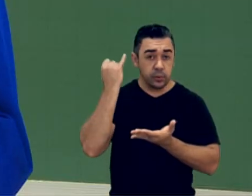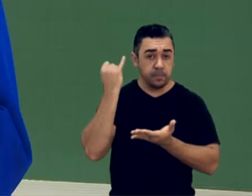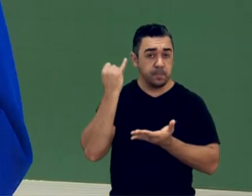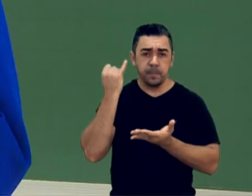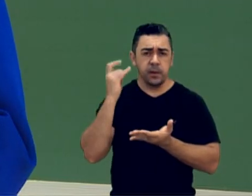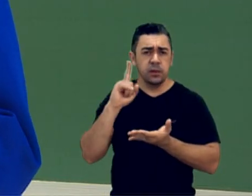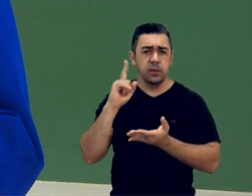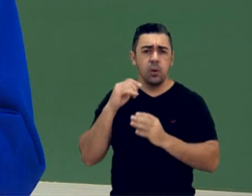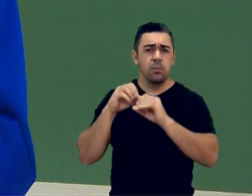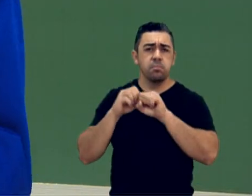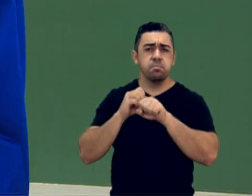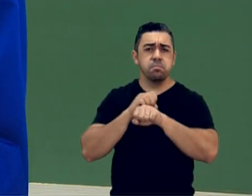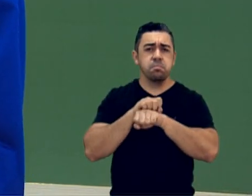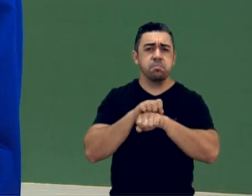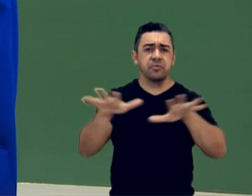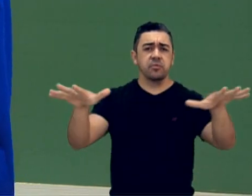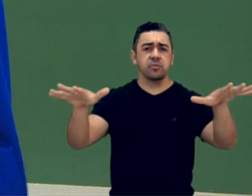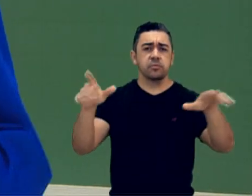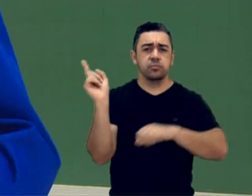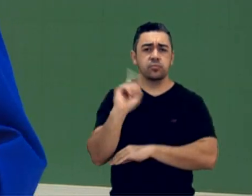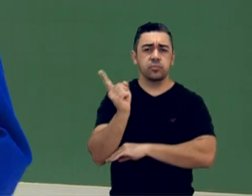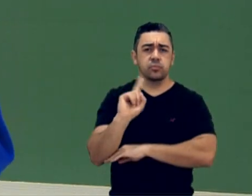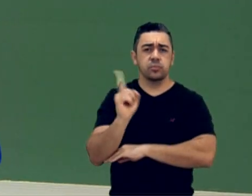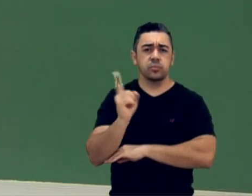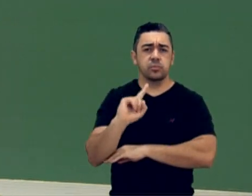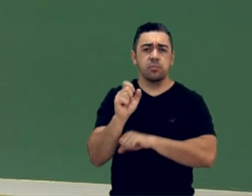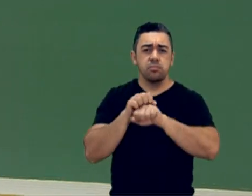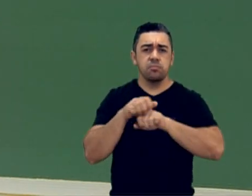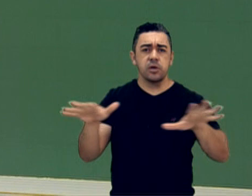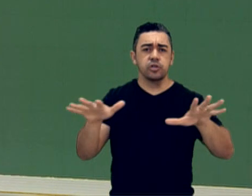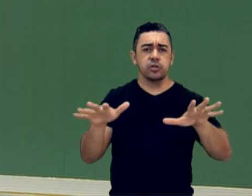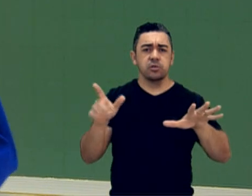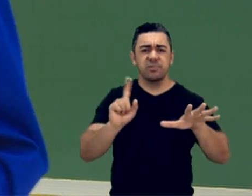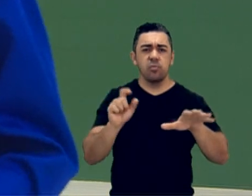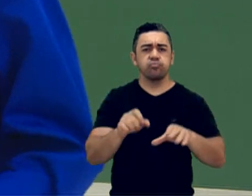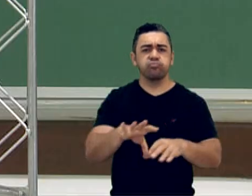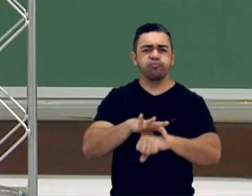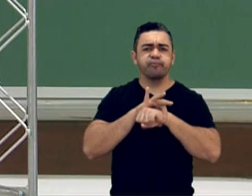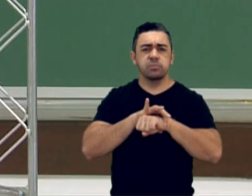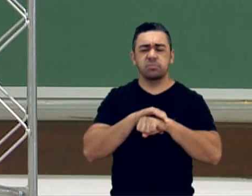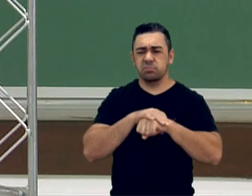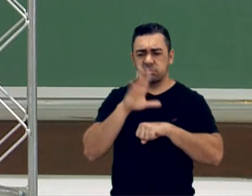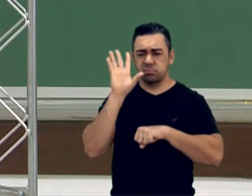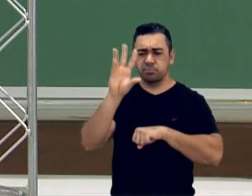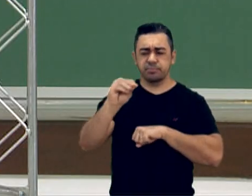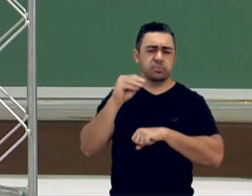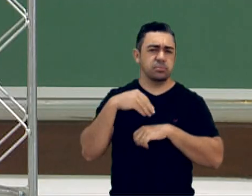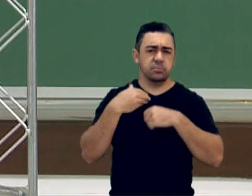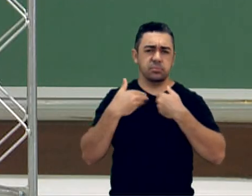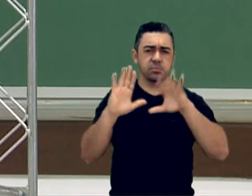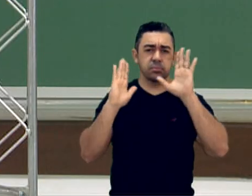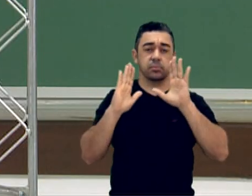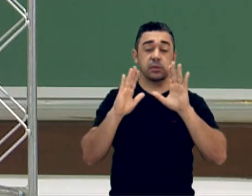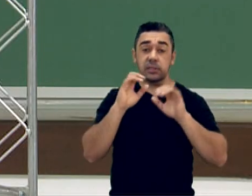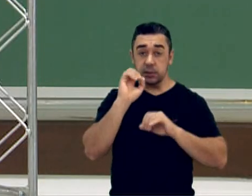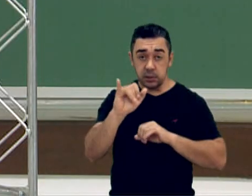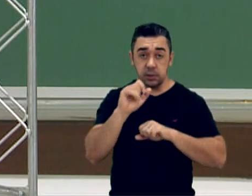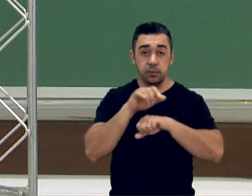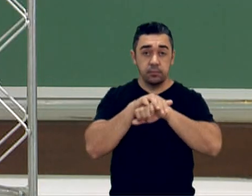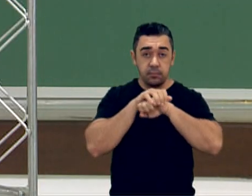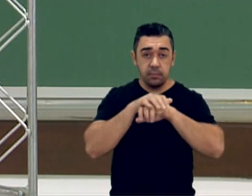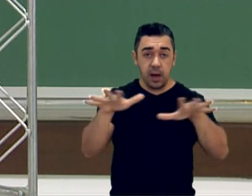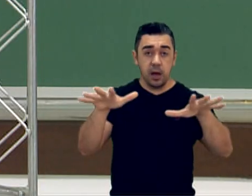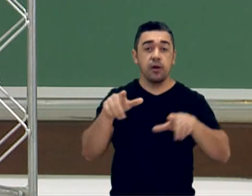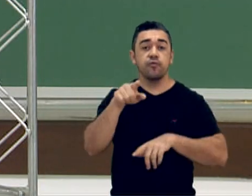não compartilhe, não passe adiante. Você vai estar ajudando a compartilhar uma notícia falsa se você fizer isso.